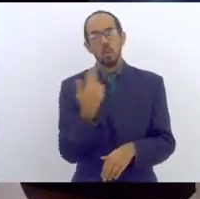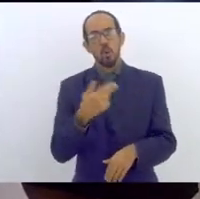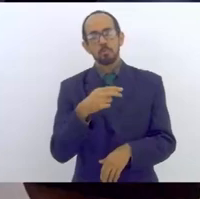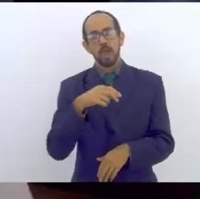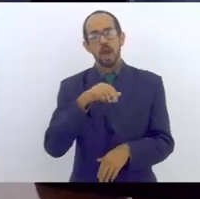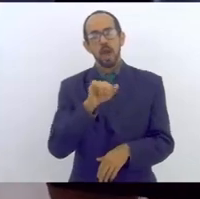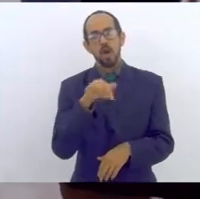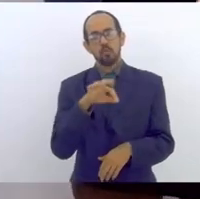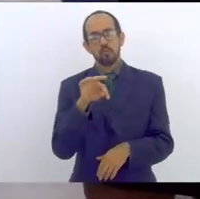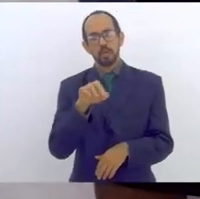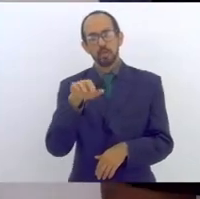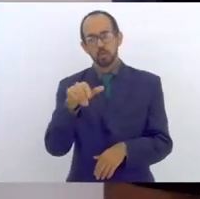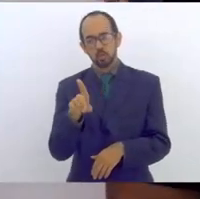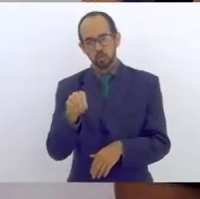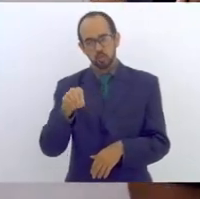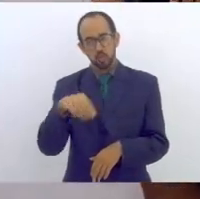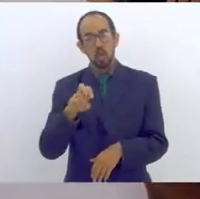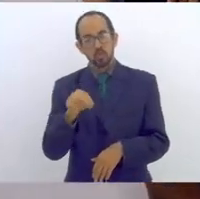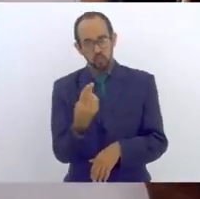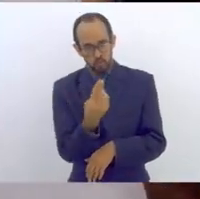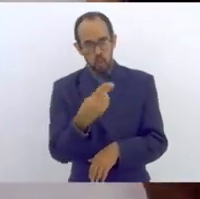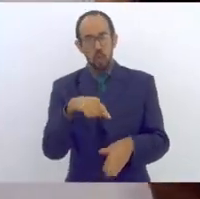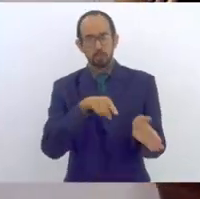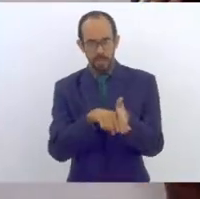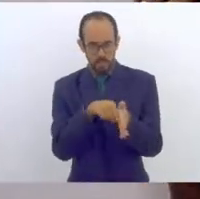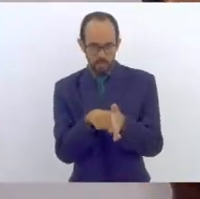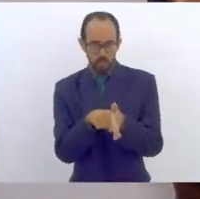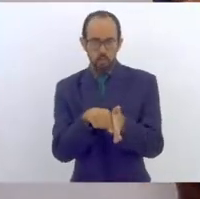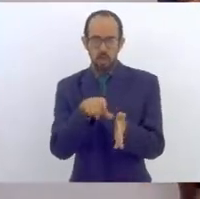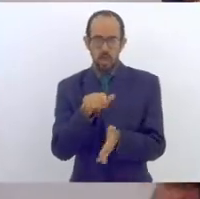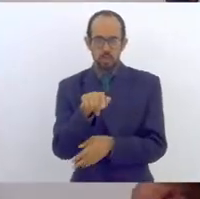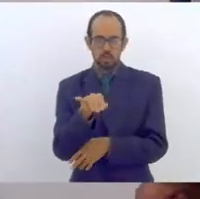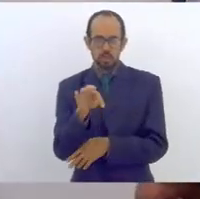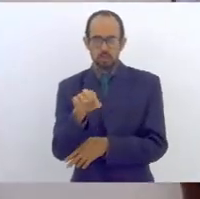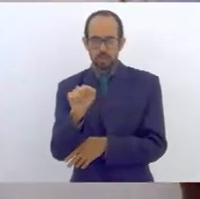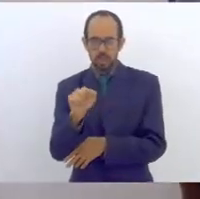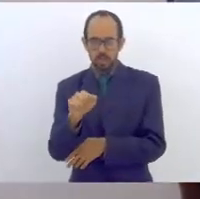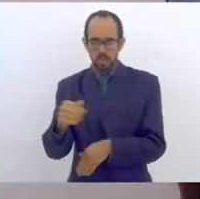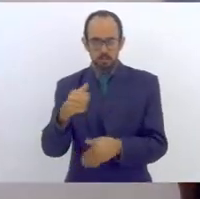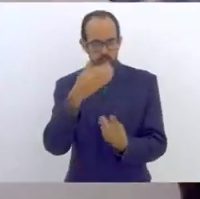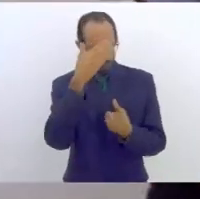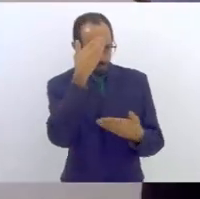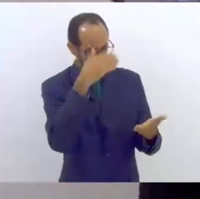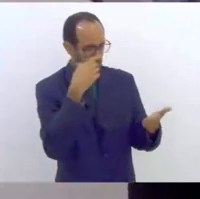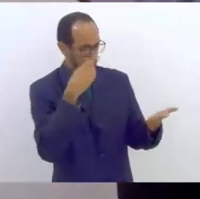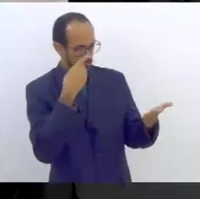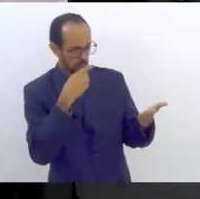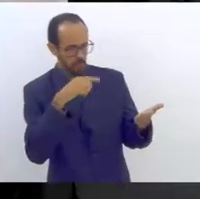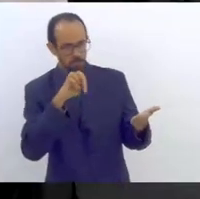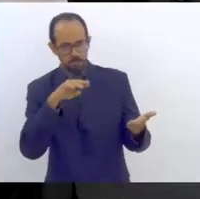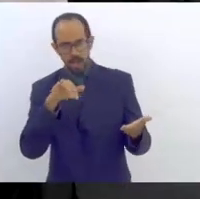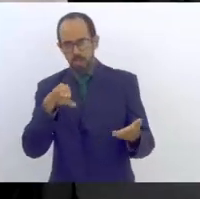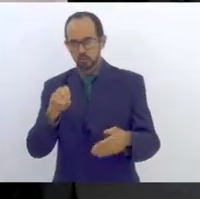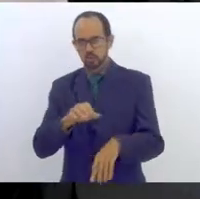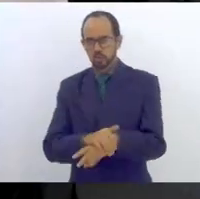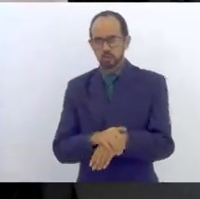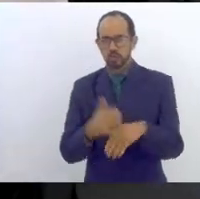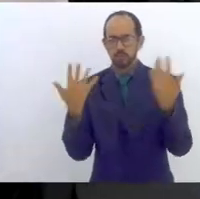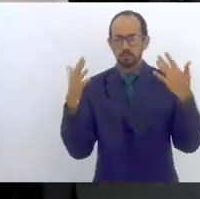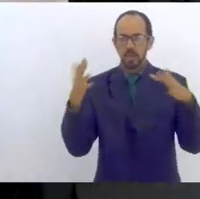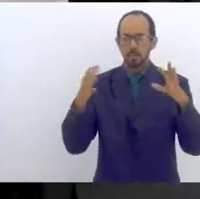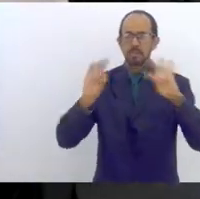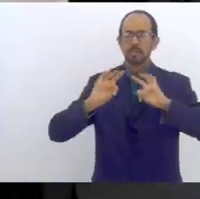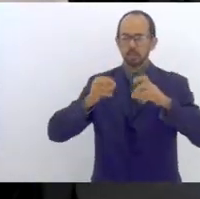Legista e um abraço muito obrigado o nosso querido Deputado tomasse O Alberto Thomas e parabéns